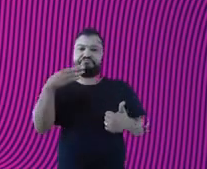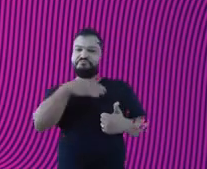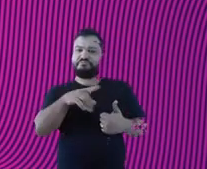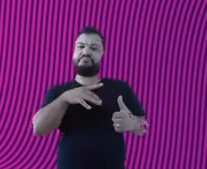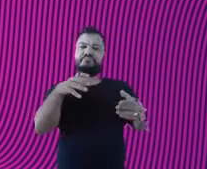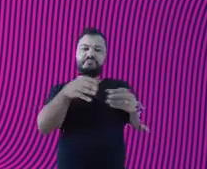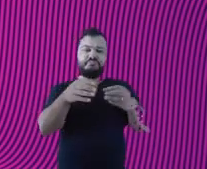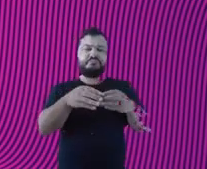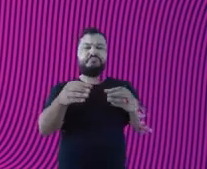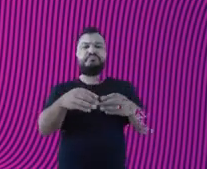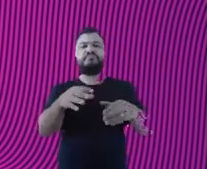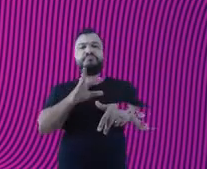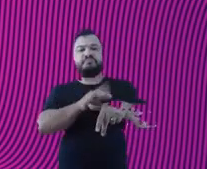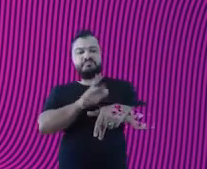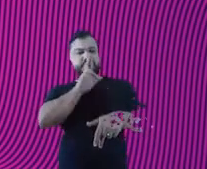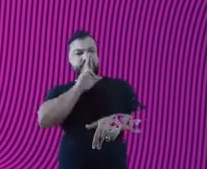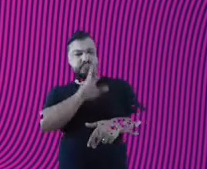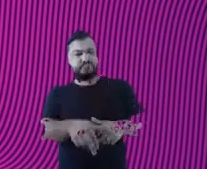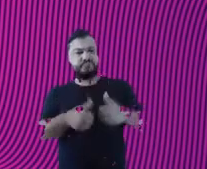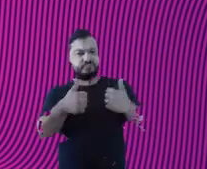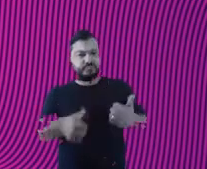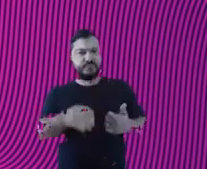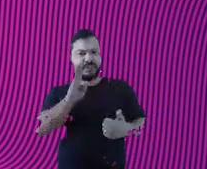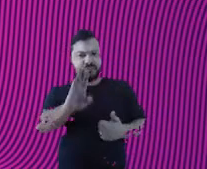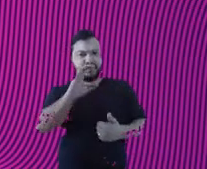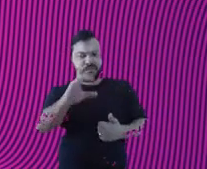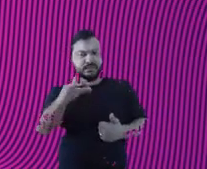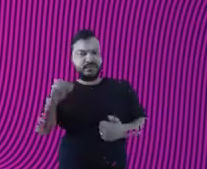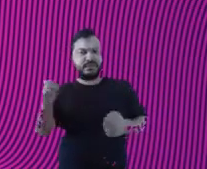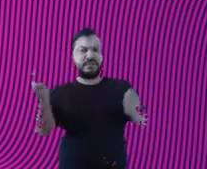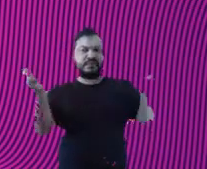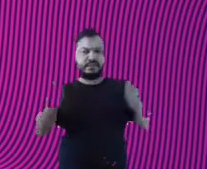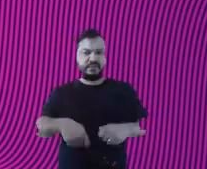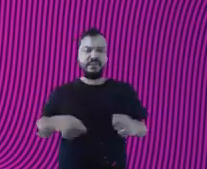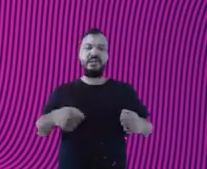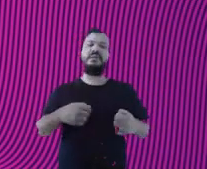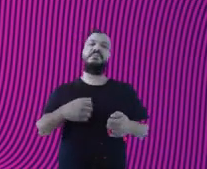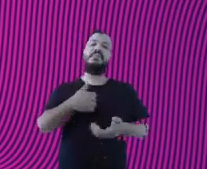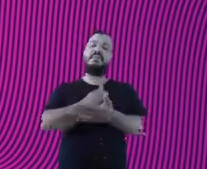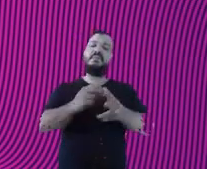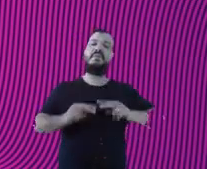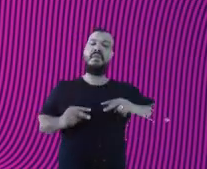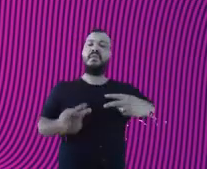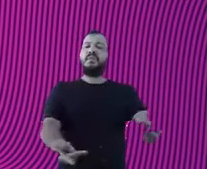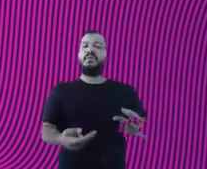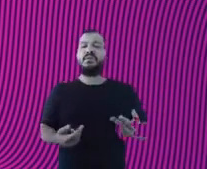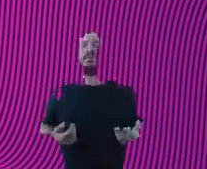pacientes responde bem ao VCD, você consegue levar ao transplante, né?